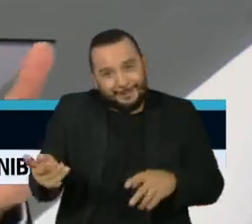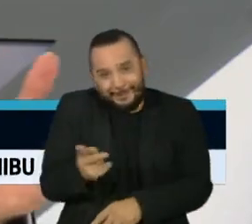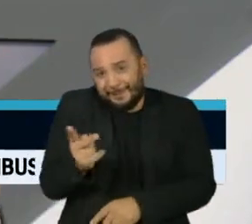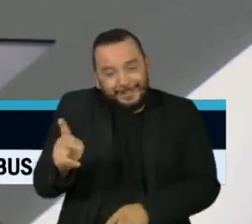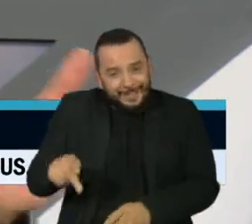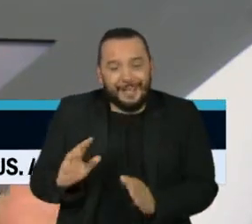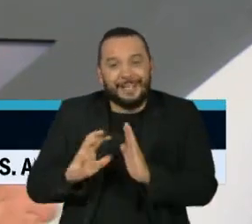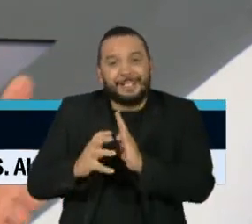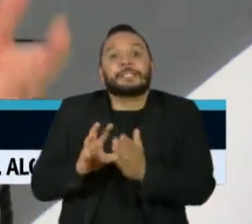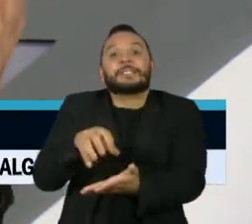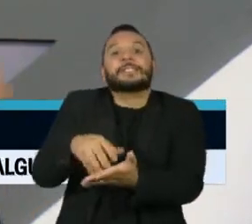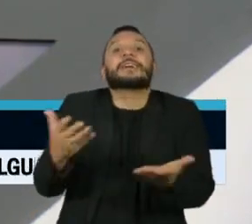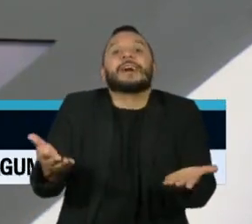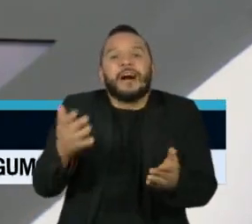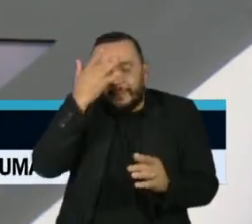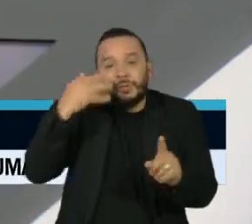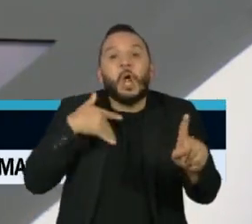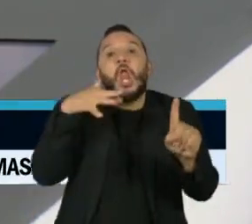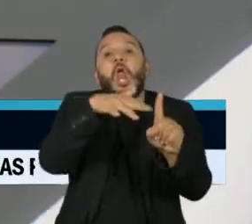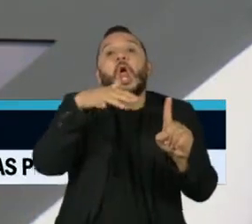falar agora seguidores vamos ver como é que eles vão se